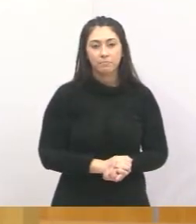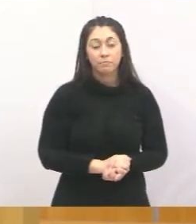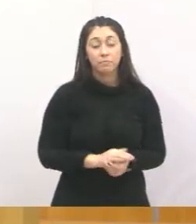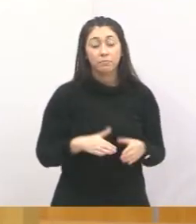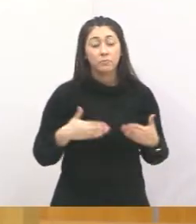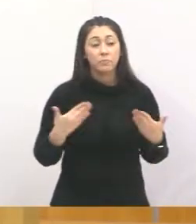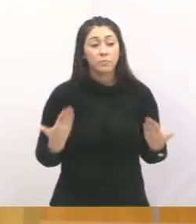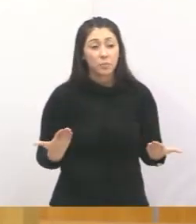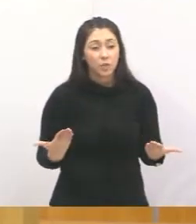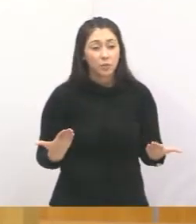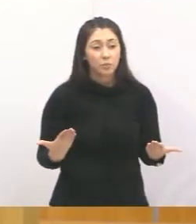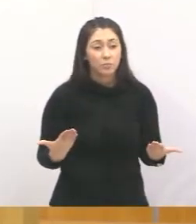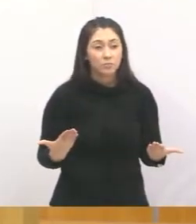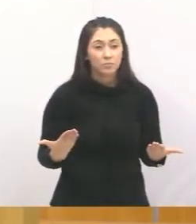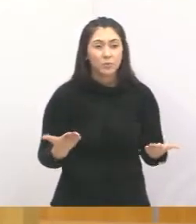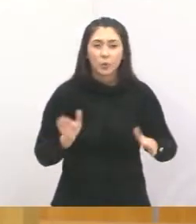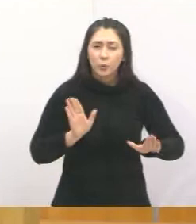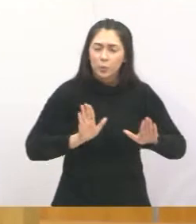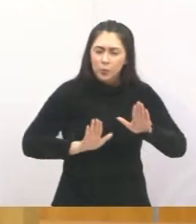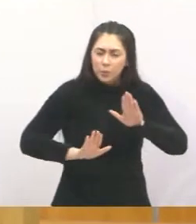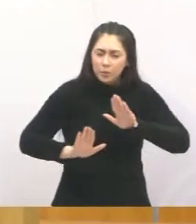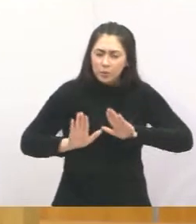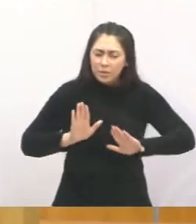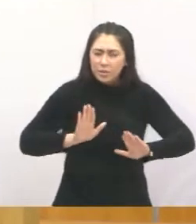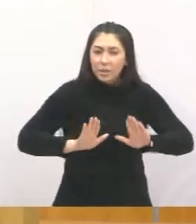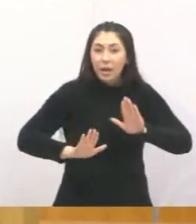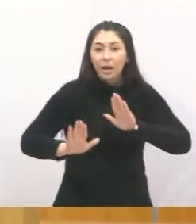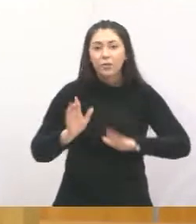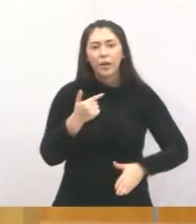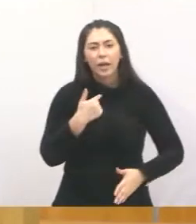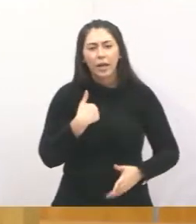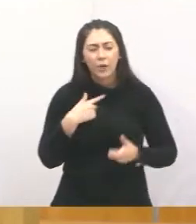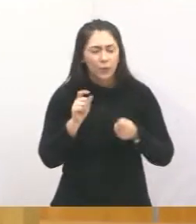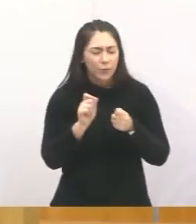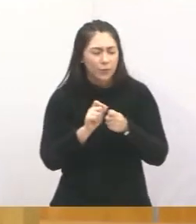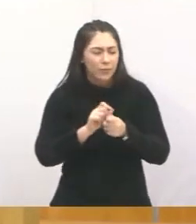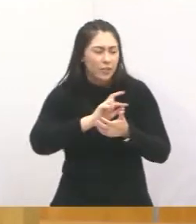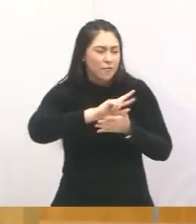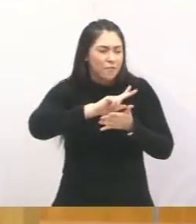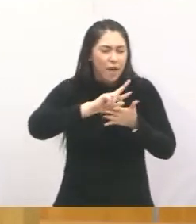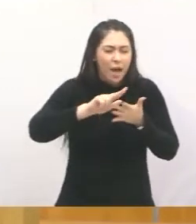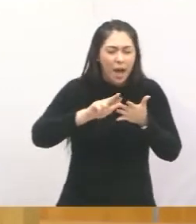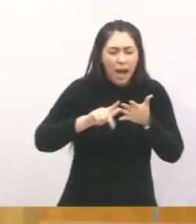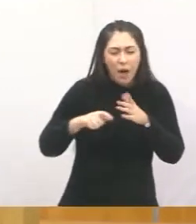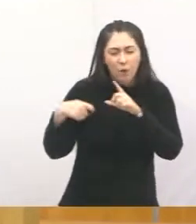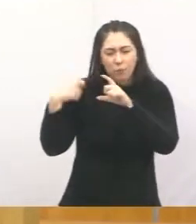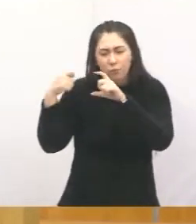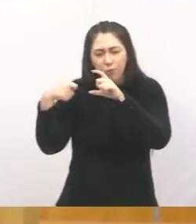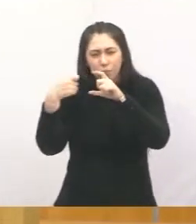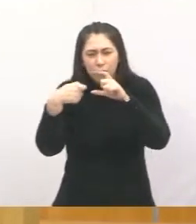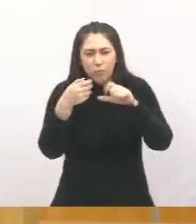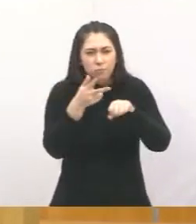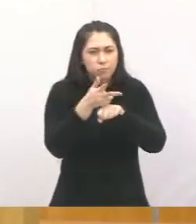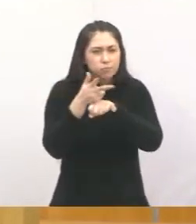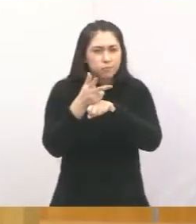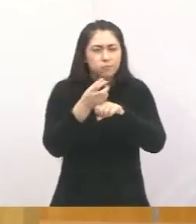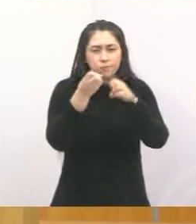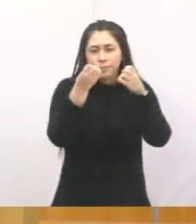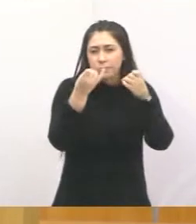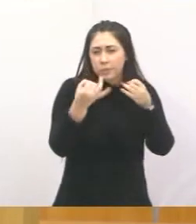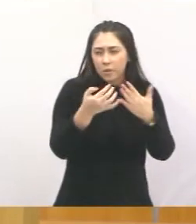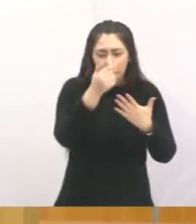Então, com muita cautela, fiz vários vídeos explicando alguns pontos,